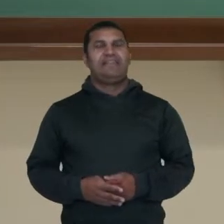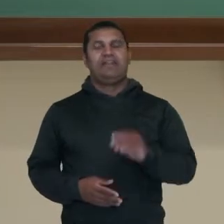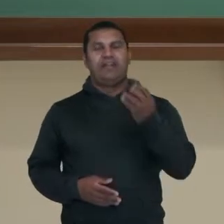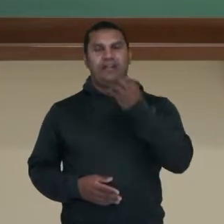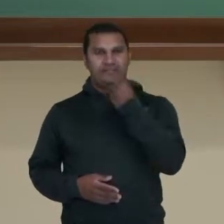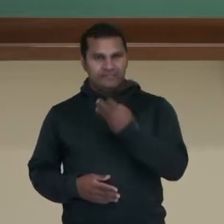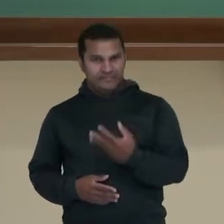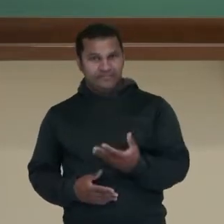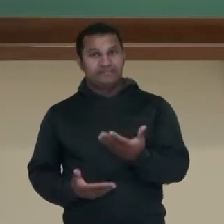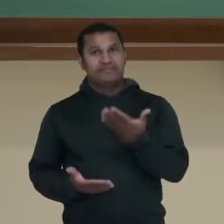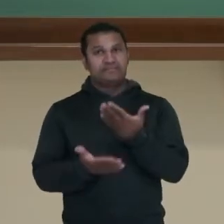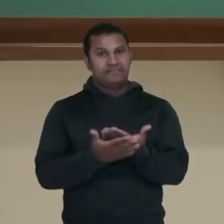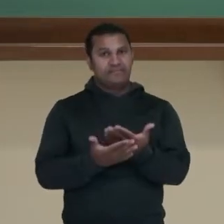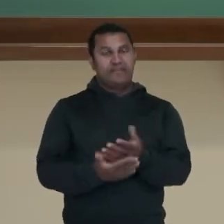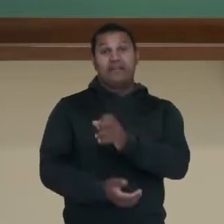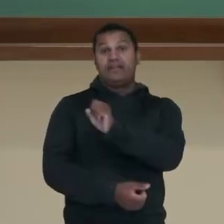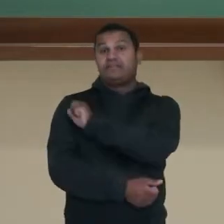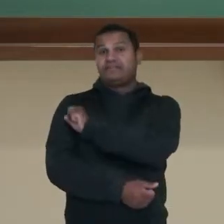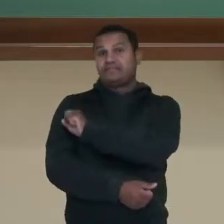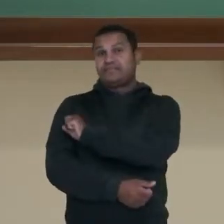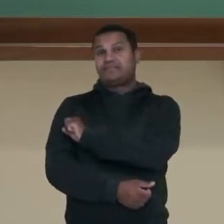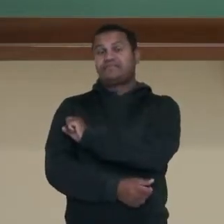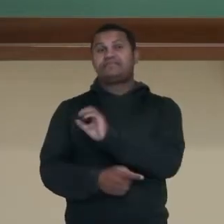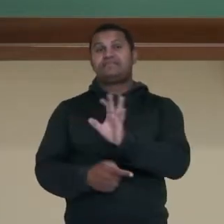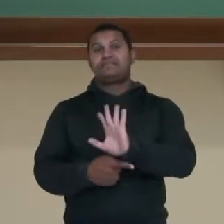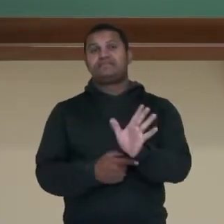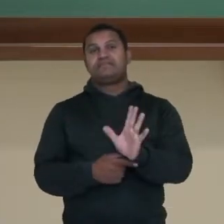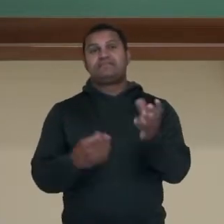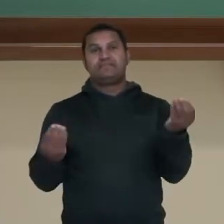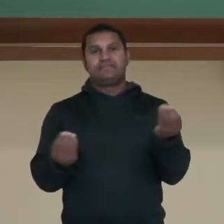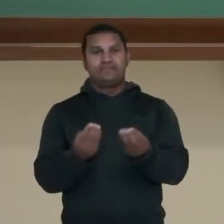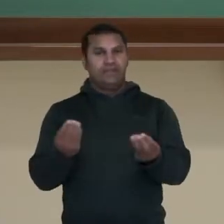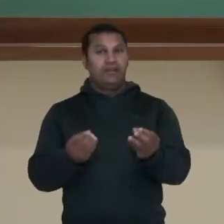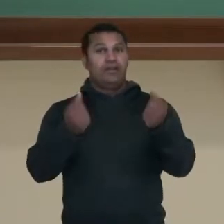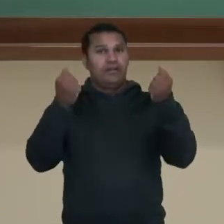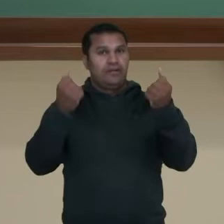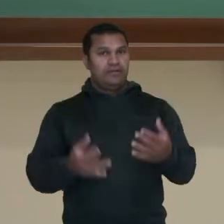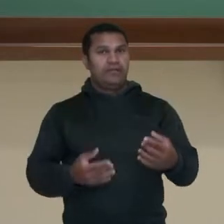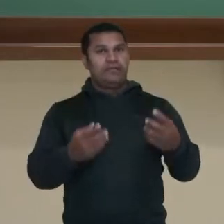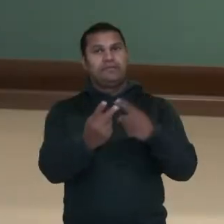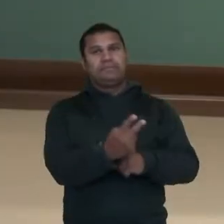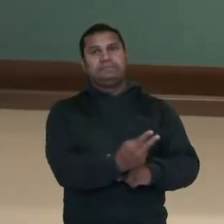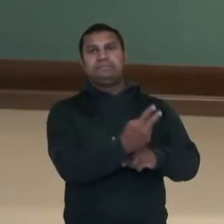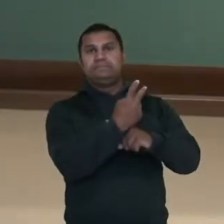Olá, estudante do oitavo ano. Neste vídeo vamos falar sobre empréstimo.